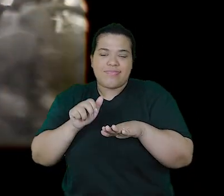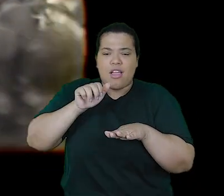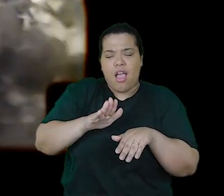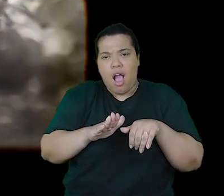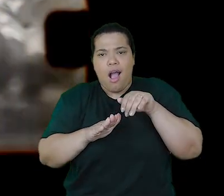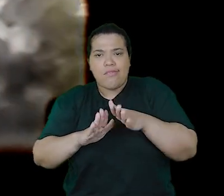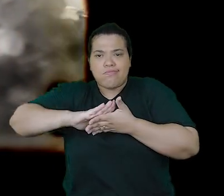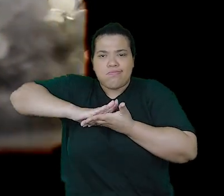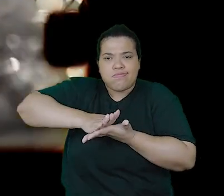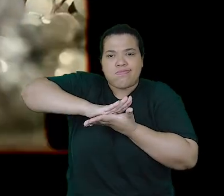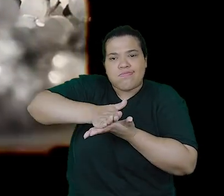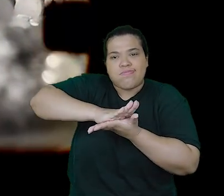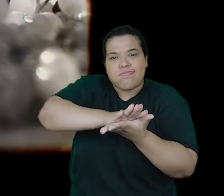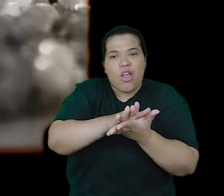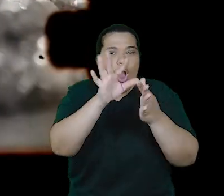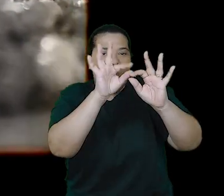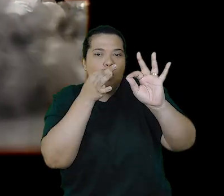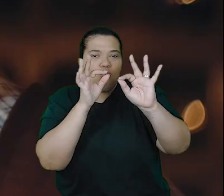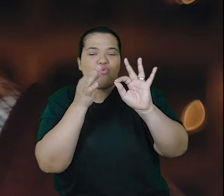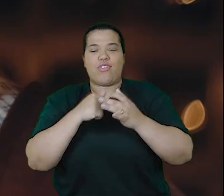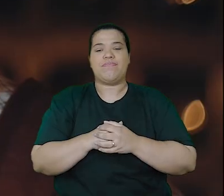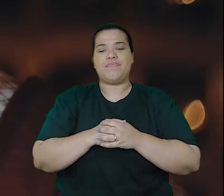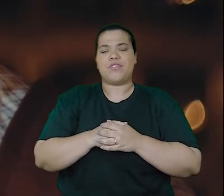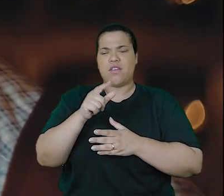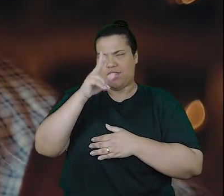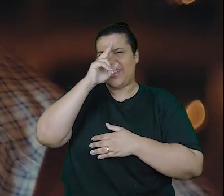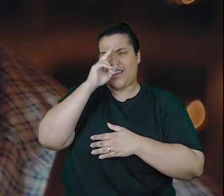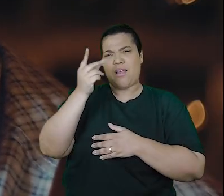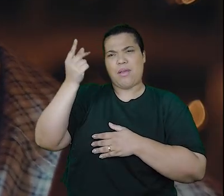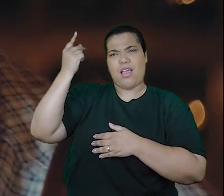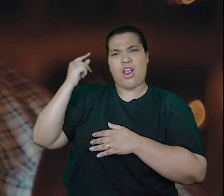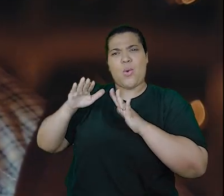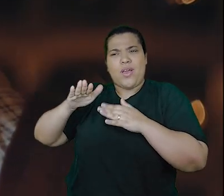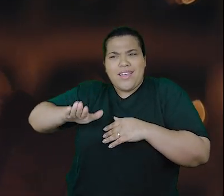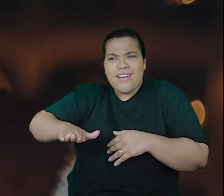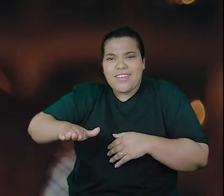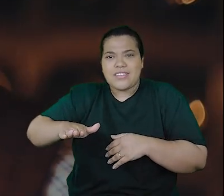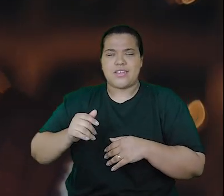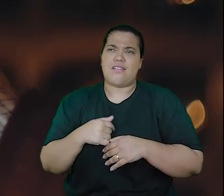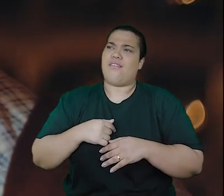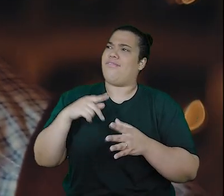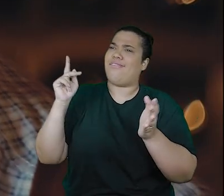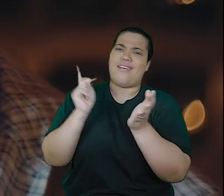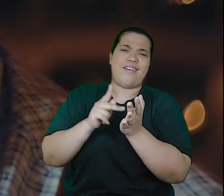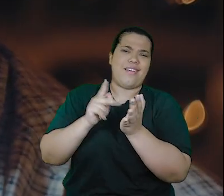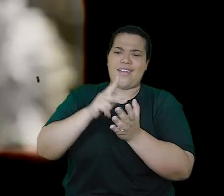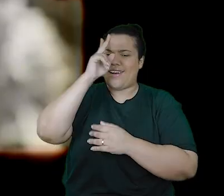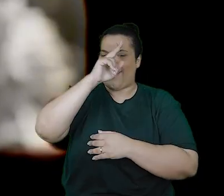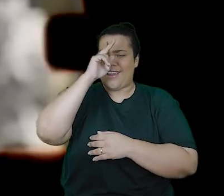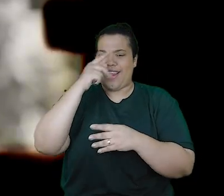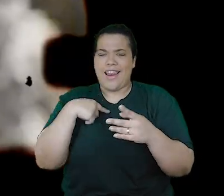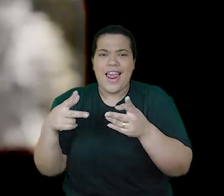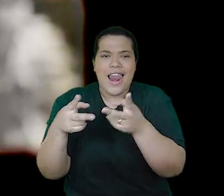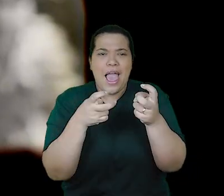esmagava. O senhor tem alguma lembrança lá atrás de quando era criança? Imagina se não, parece de ver